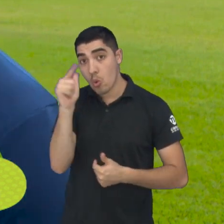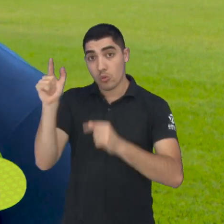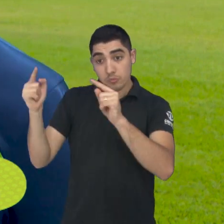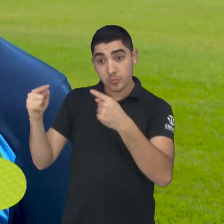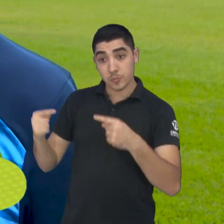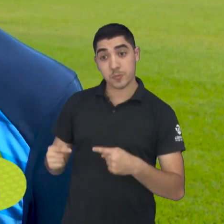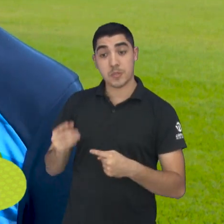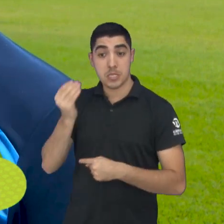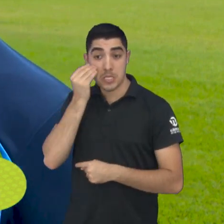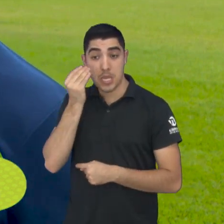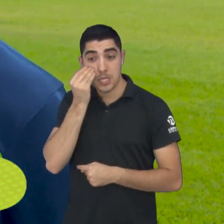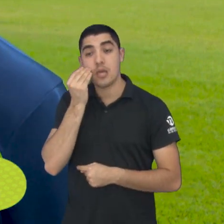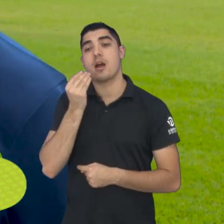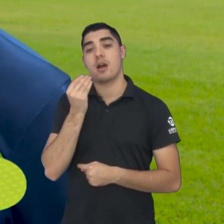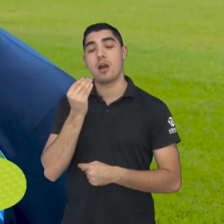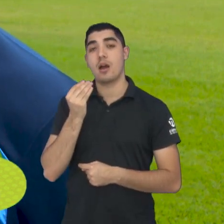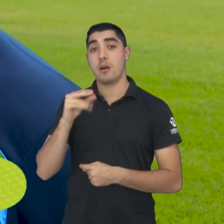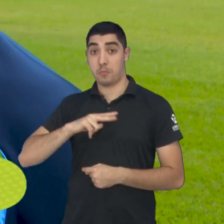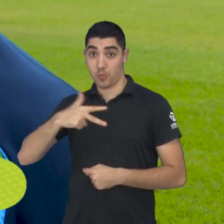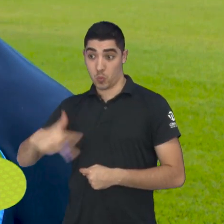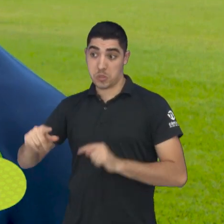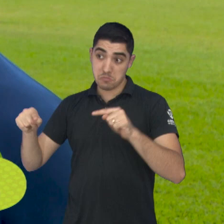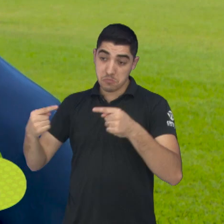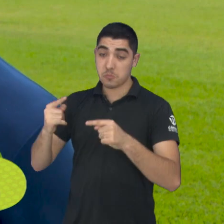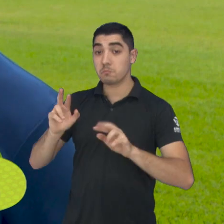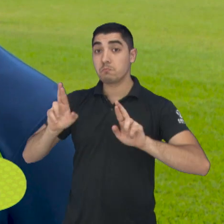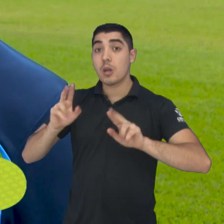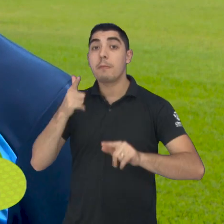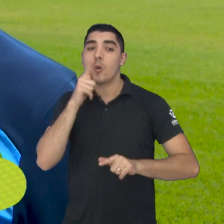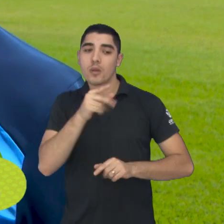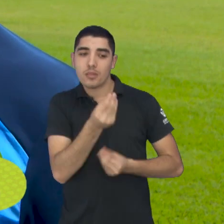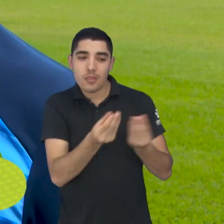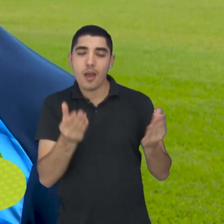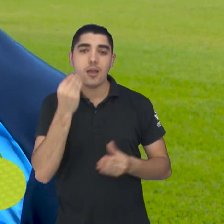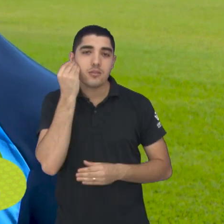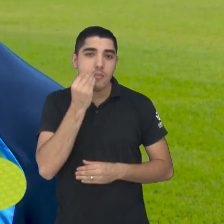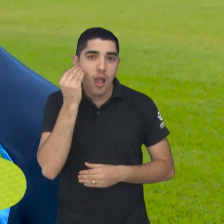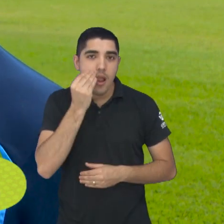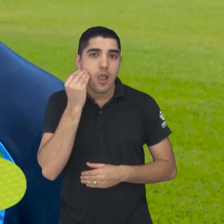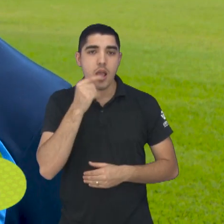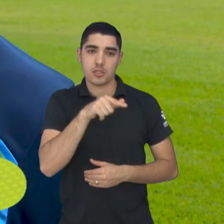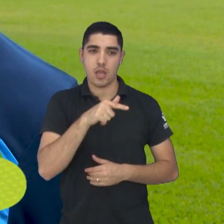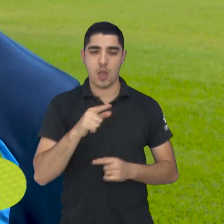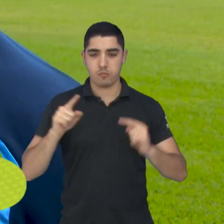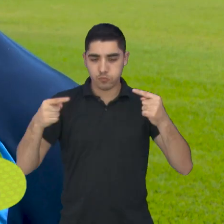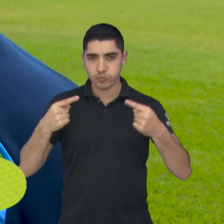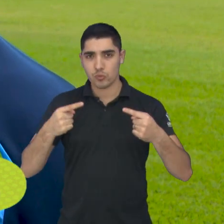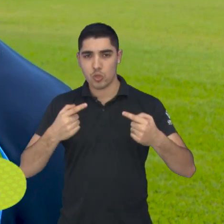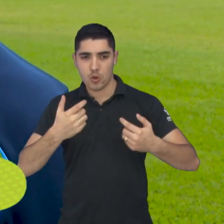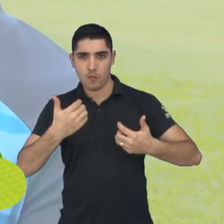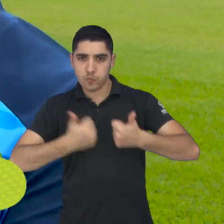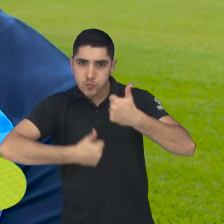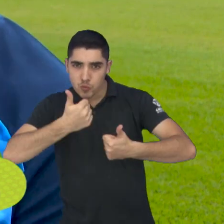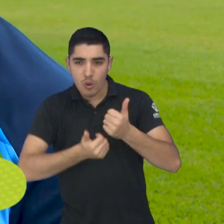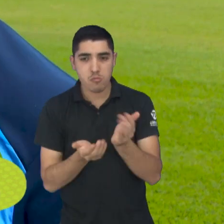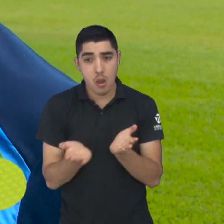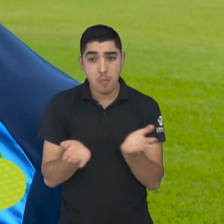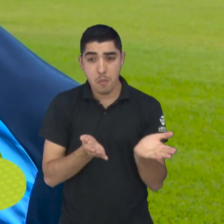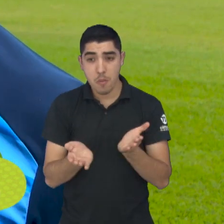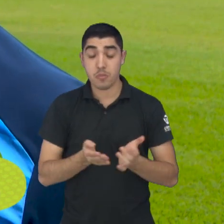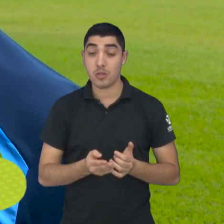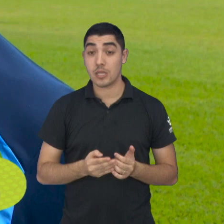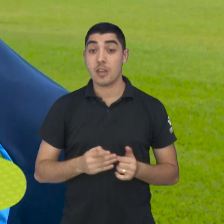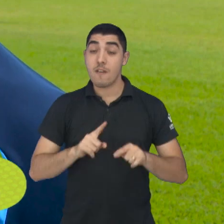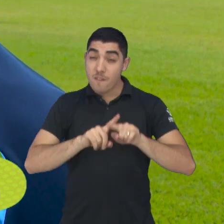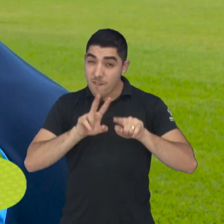principalmente nesse momento, a minutagem, né? Minutagem de jogo para todos, então a gente está correndo atrás de mais um, pode encaixar mais um jogo treino aí, e dessa forma vai ser